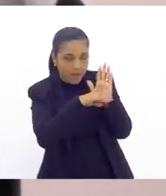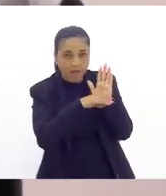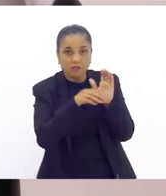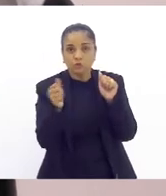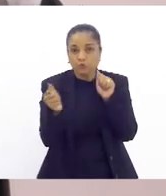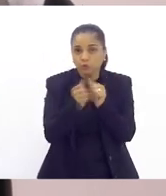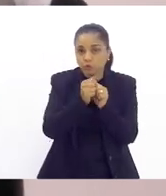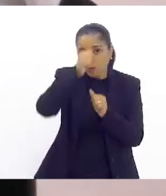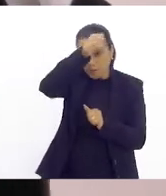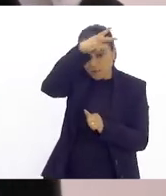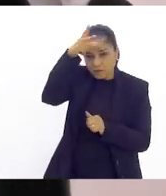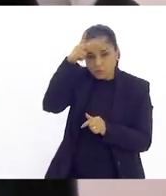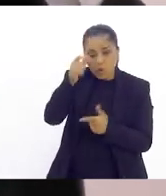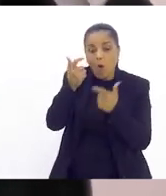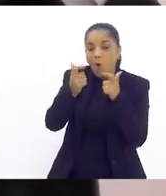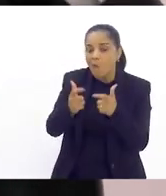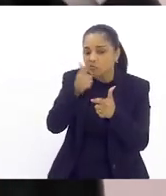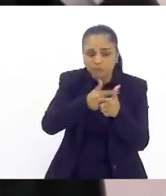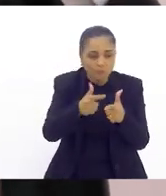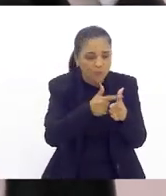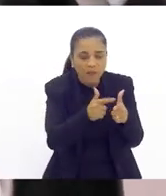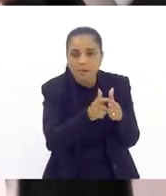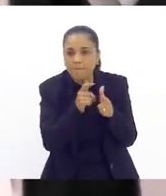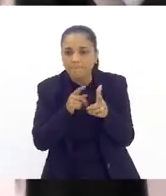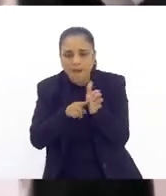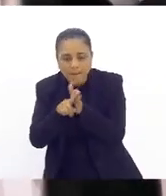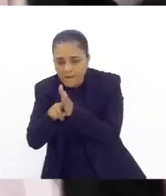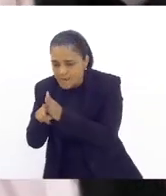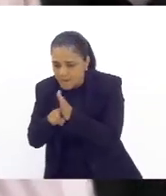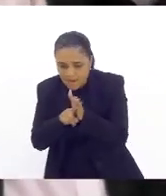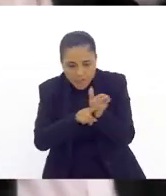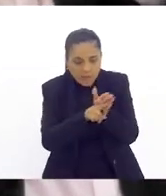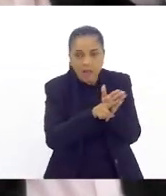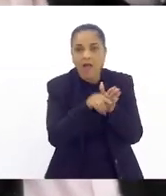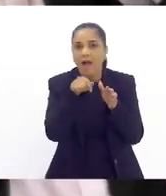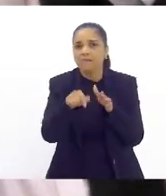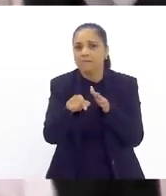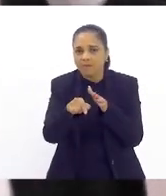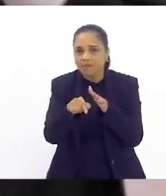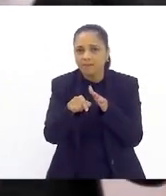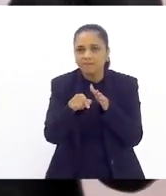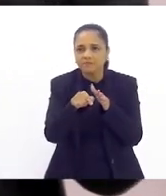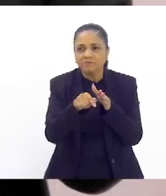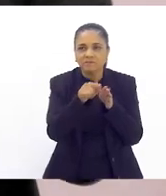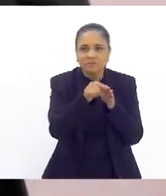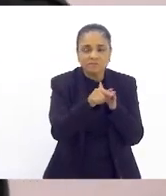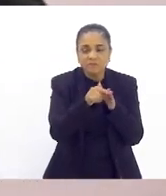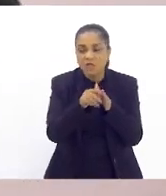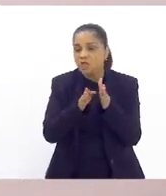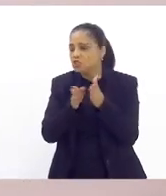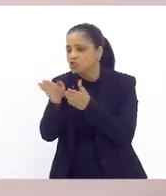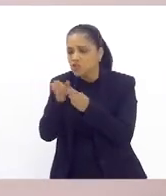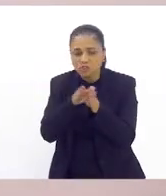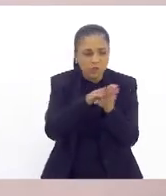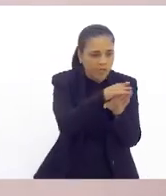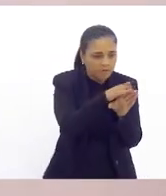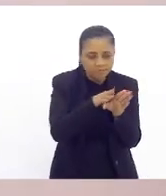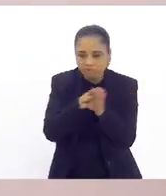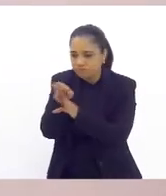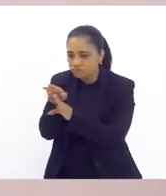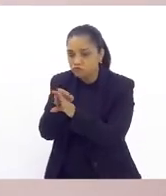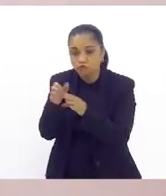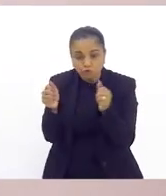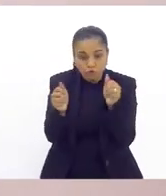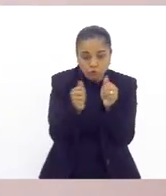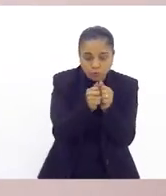onde é que estão os problemas Onde é que estão os problemas aos problemas estão aqui eles vão direcionar a gente a gente vai fazer um